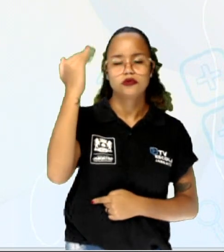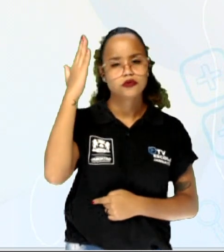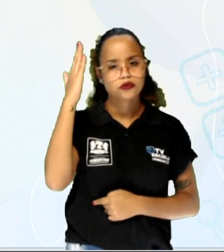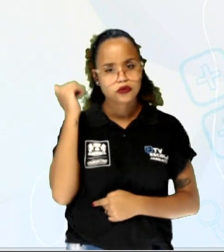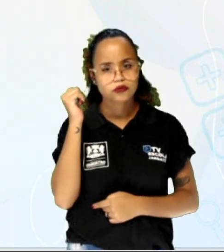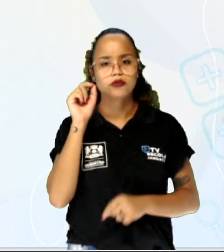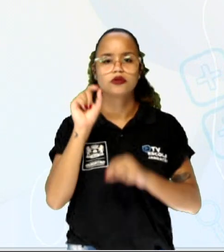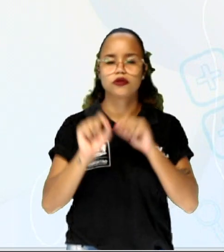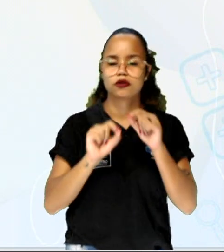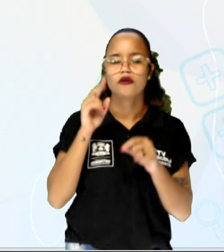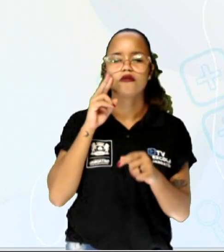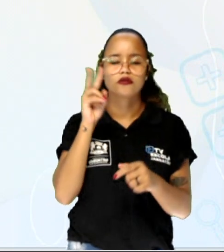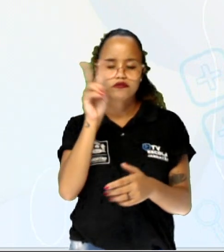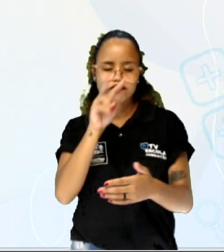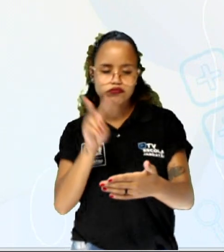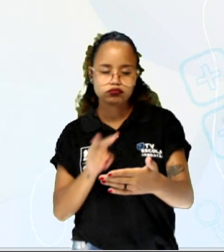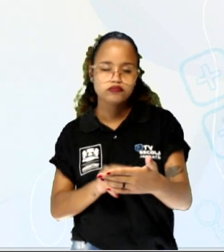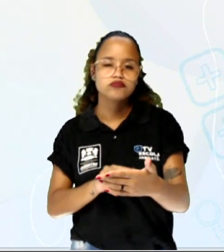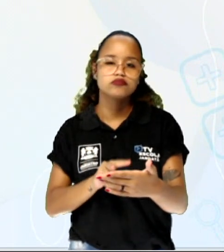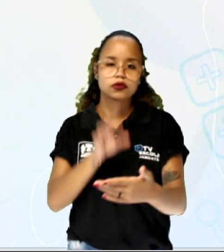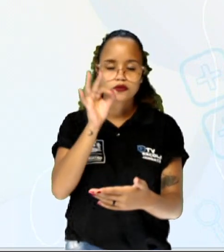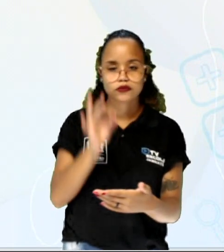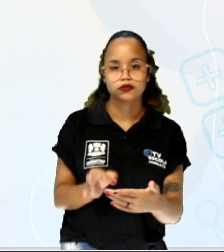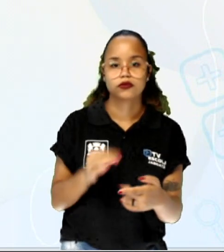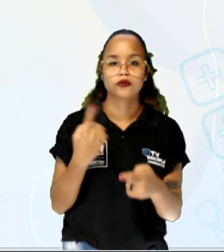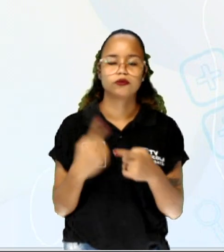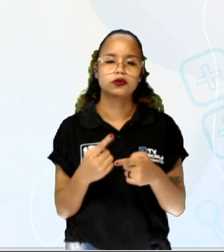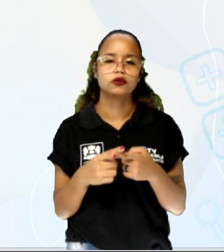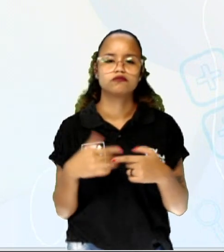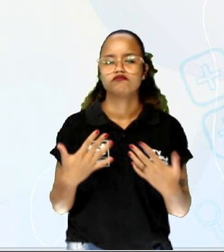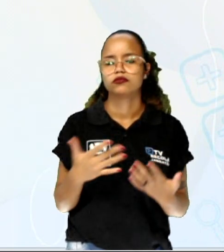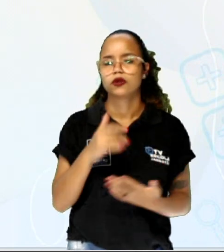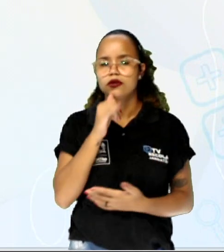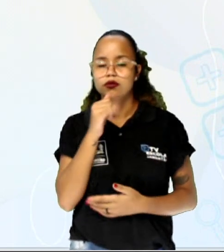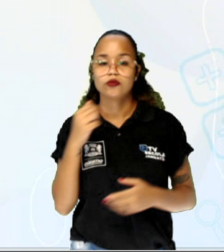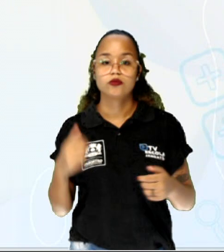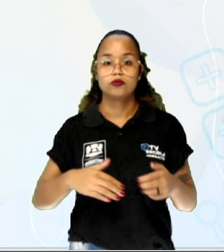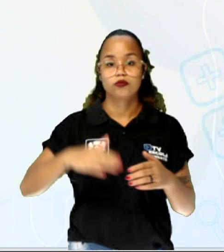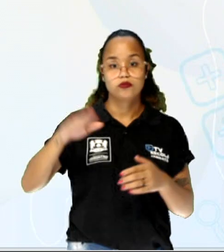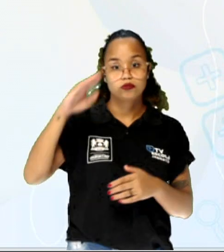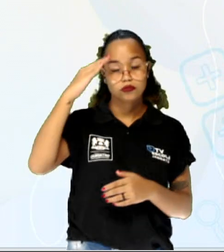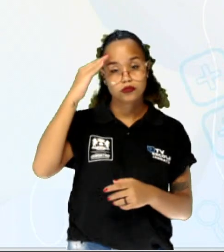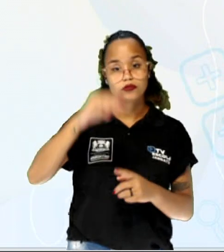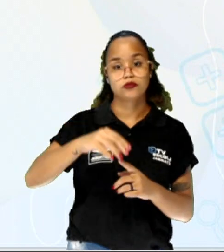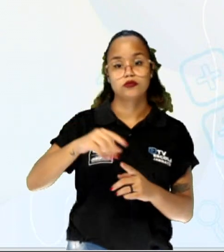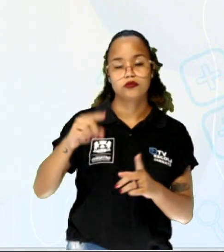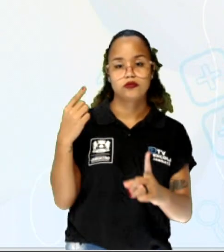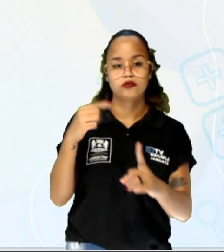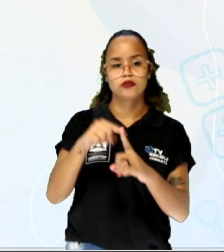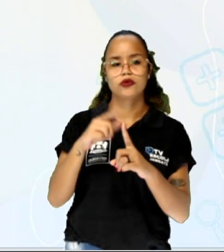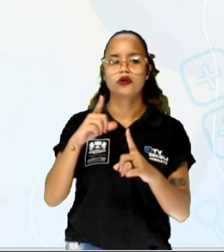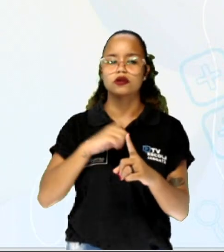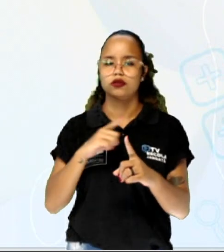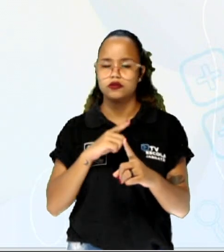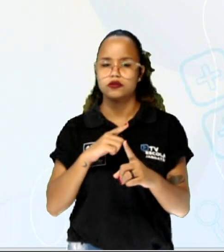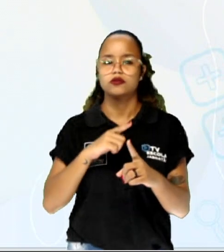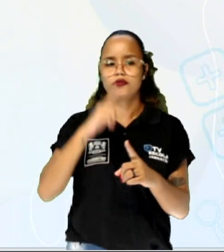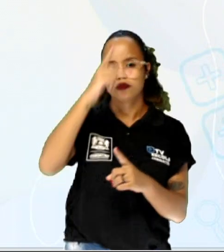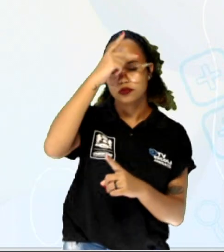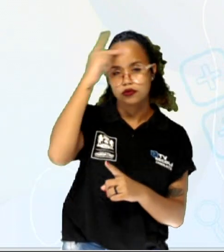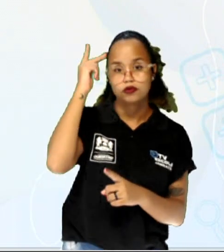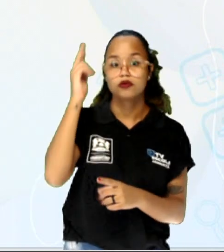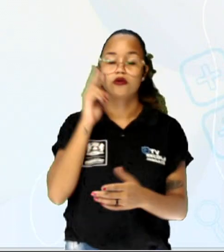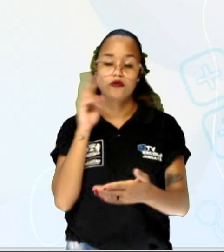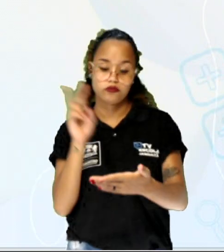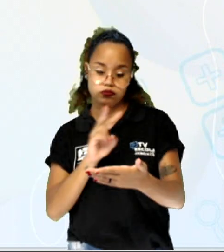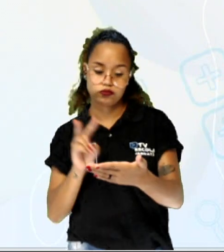saber e fazer a leitura correta do gráfico. Porque o principal objetivo do gráfico é conseguir passar para a pessoa que está lendo,